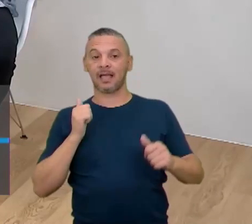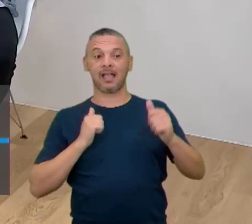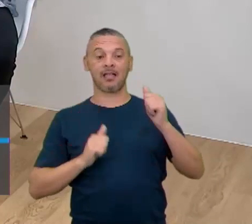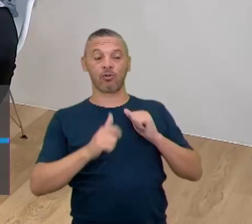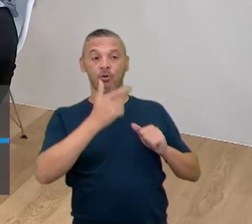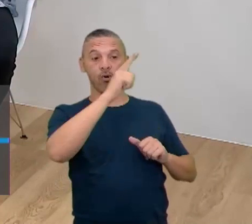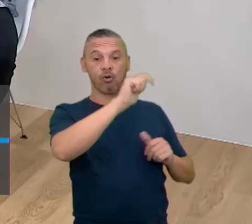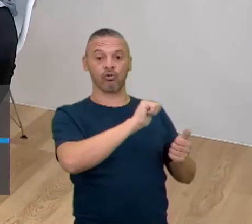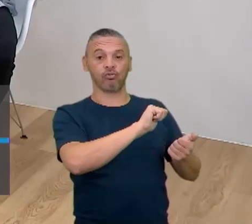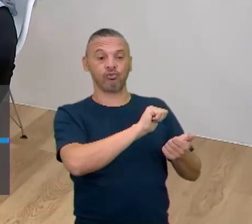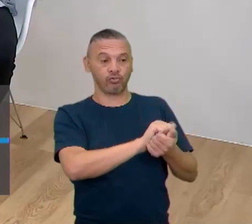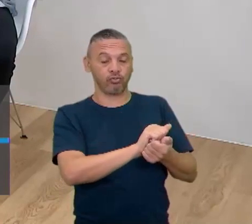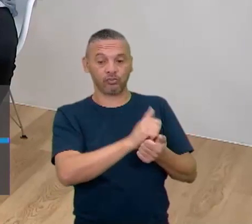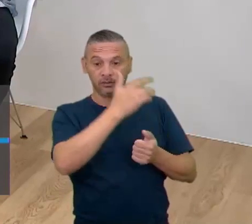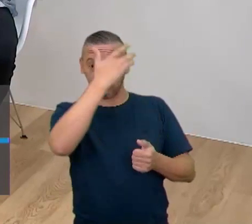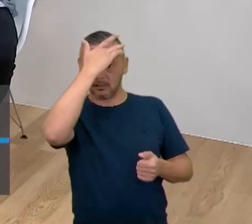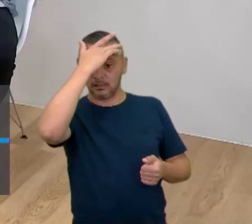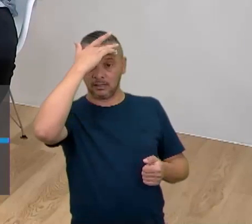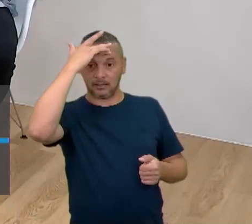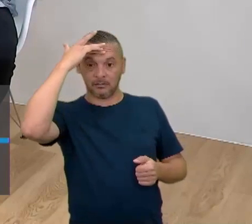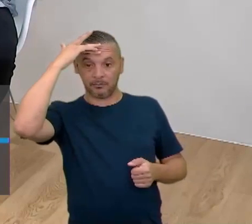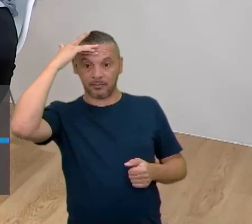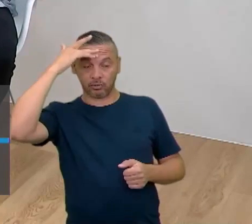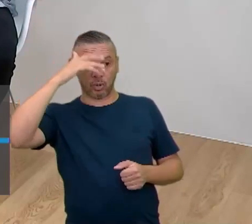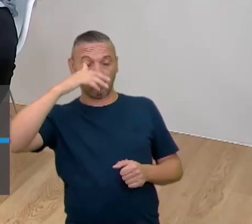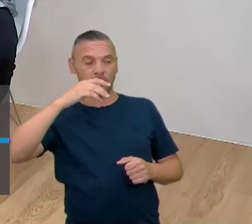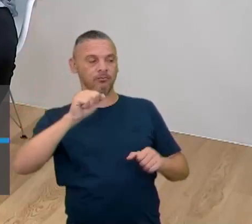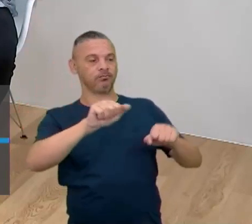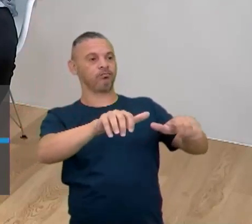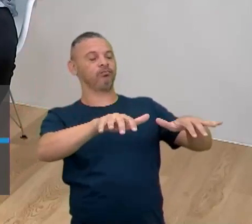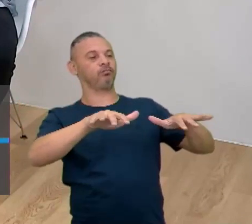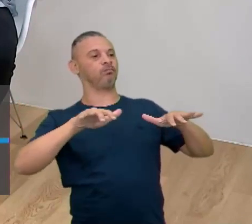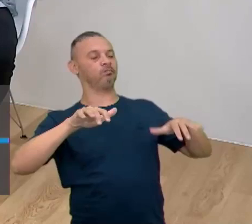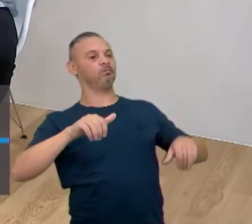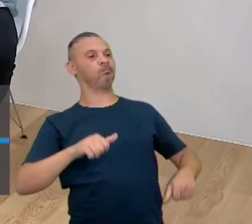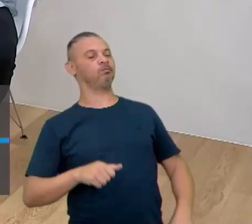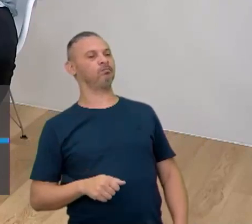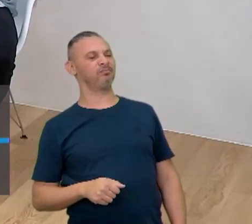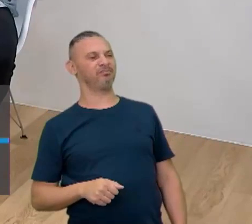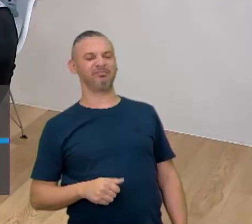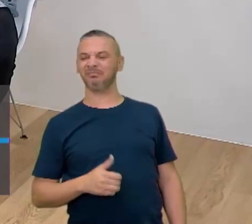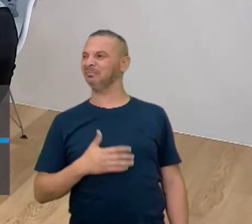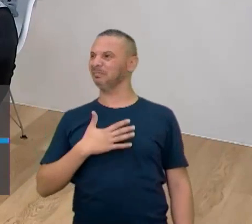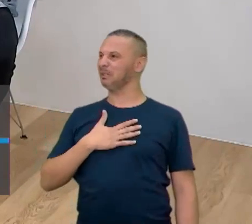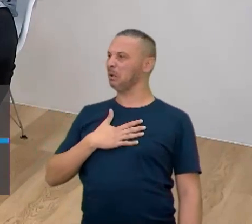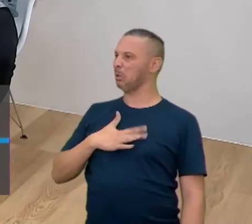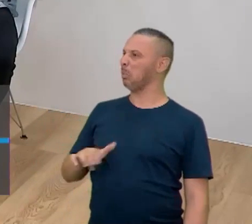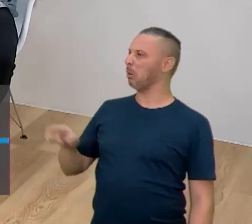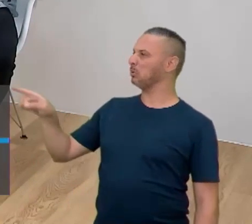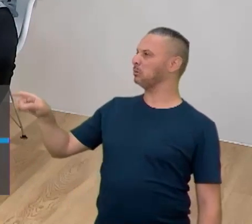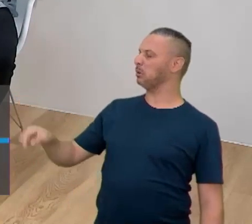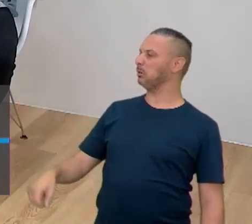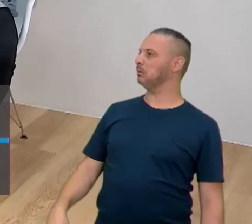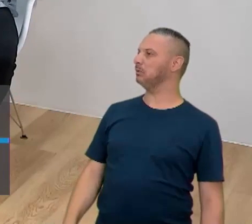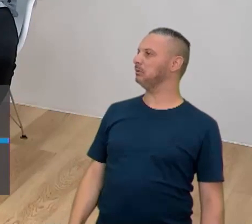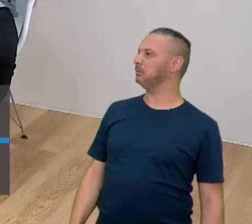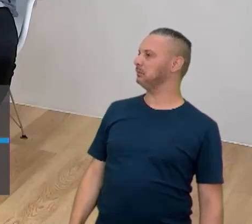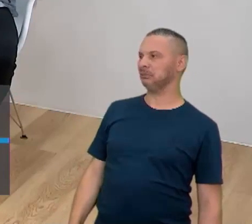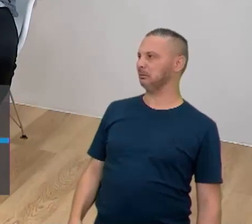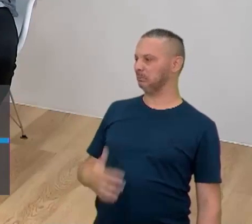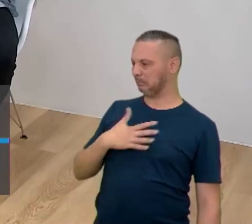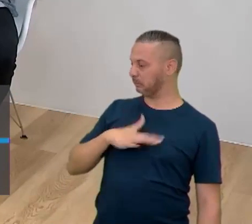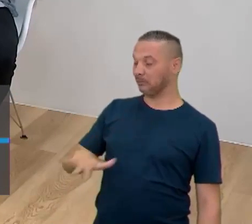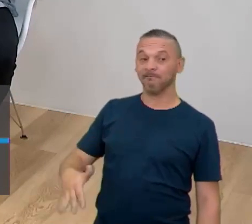comigo, uma pessoa que estava assistindo não gostou de algo que ele disse. Então, quer dizer, é